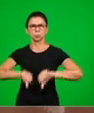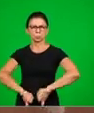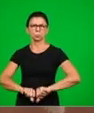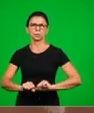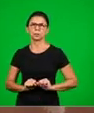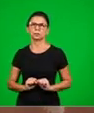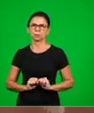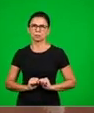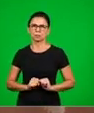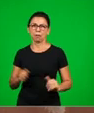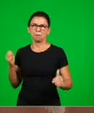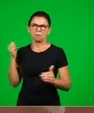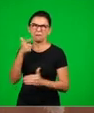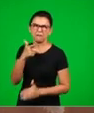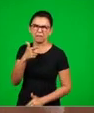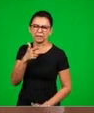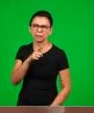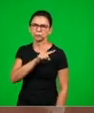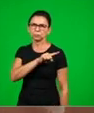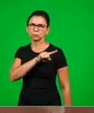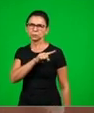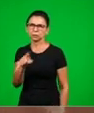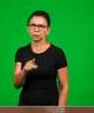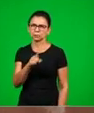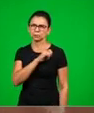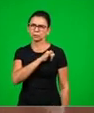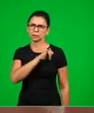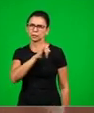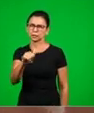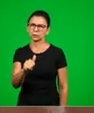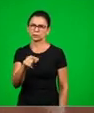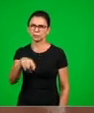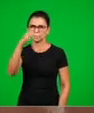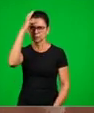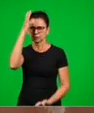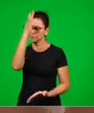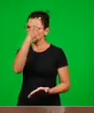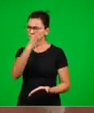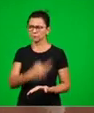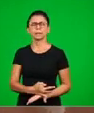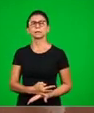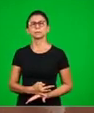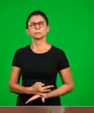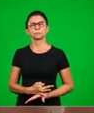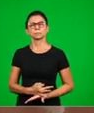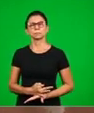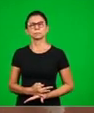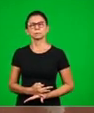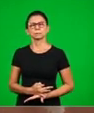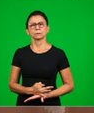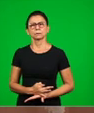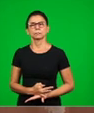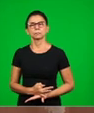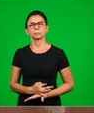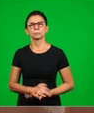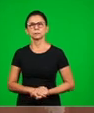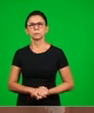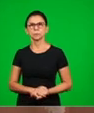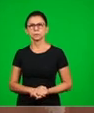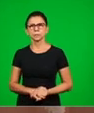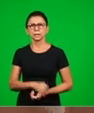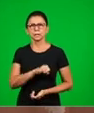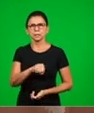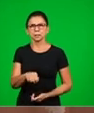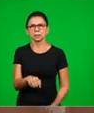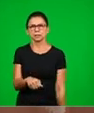agredindo ninguém, nós estamos dizendo simplesmente uma posição de fé. Porque aquilo que é feito, que não é por fé,